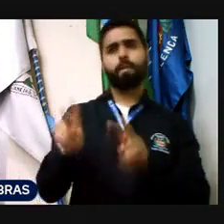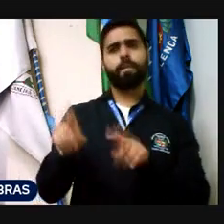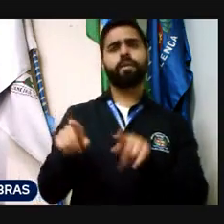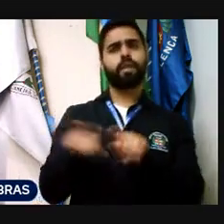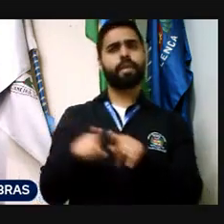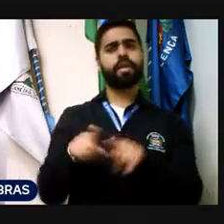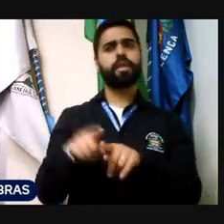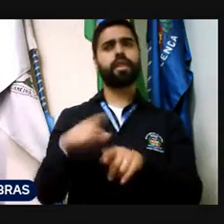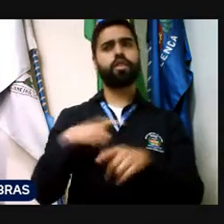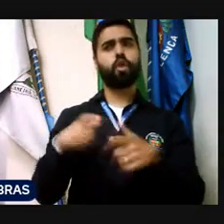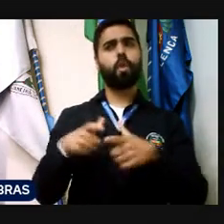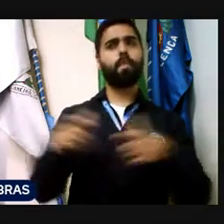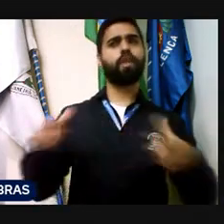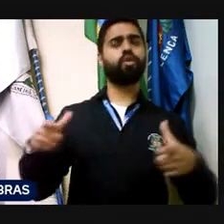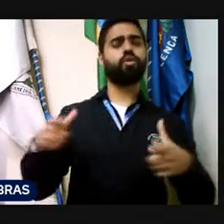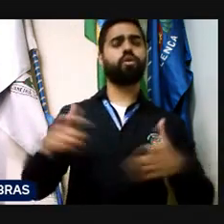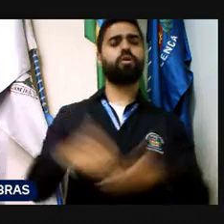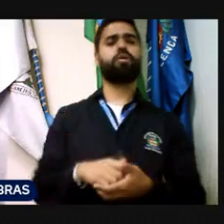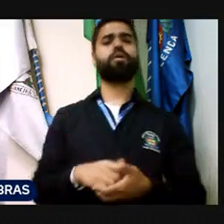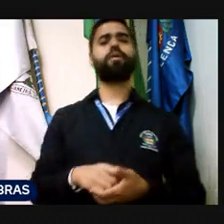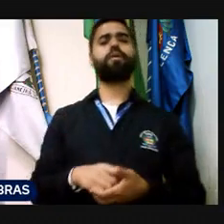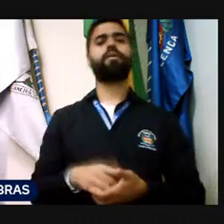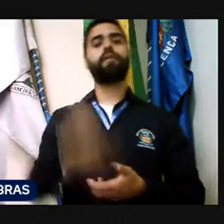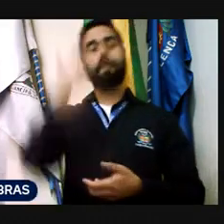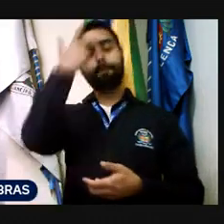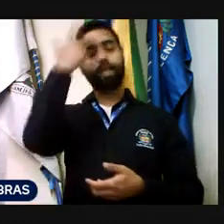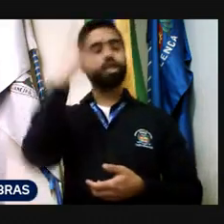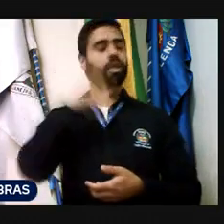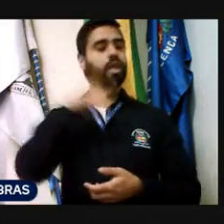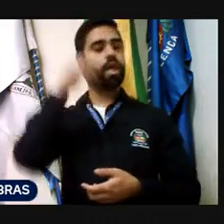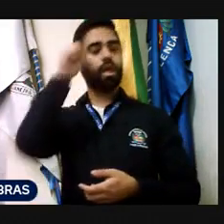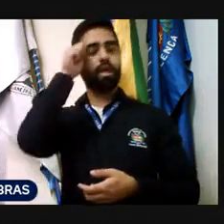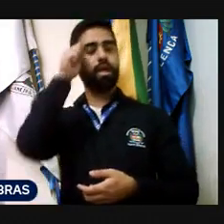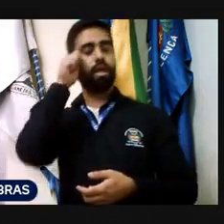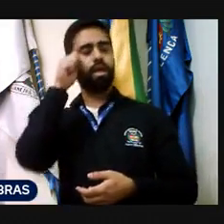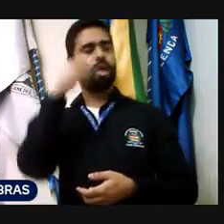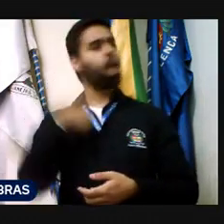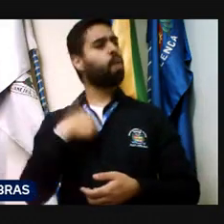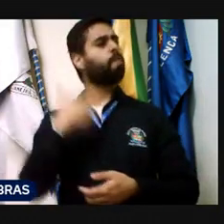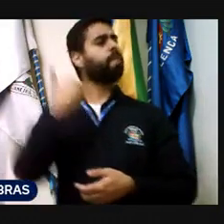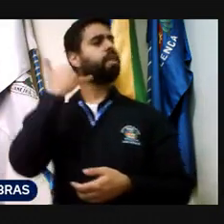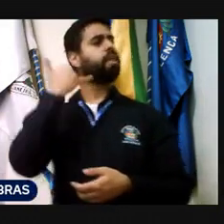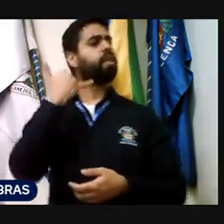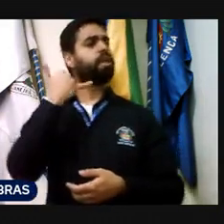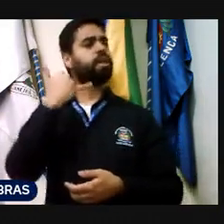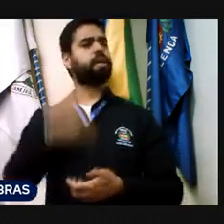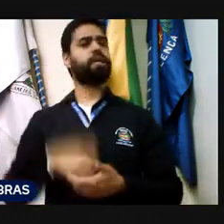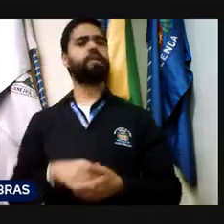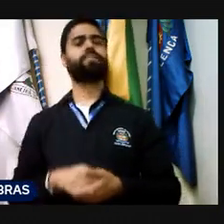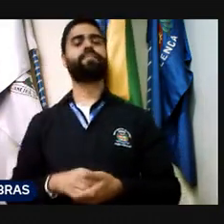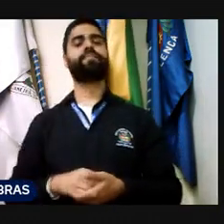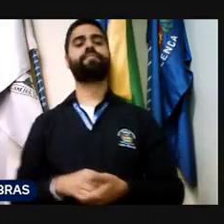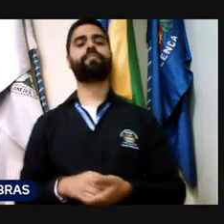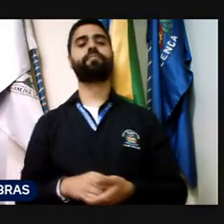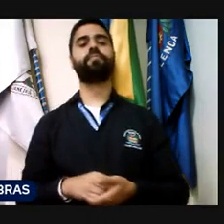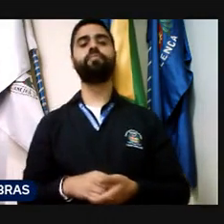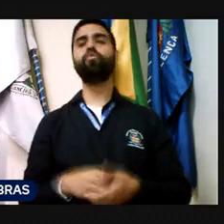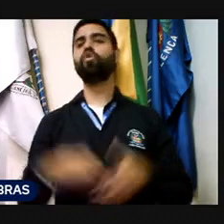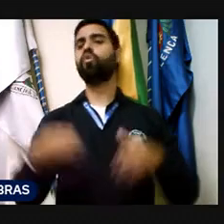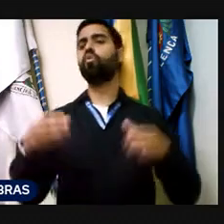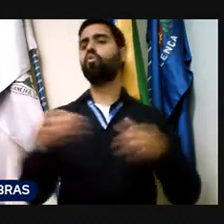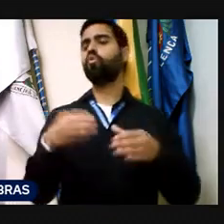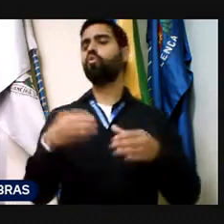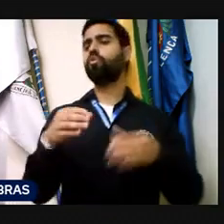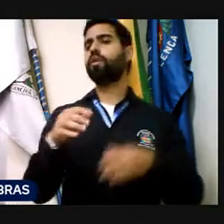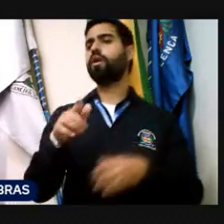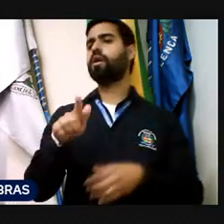né, de pessoas com autismo, e nós entramos em contato com um grupo em Goiás.